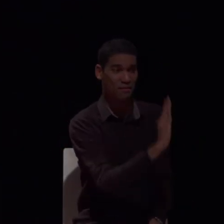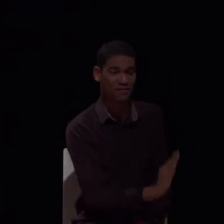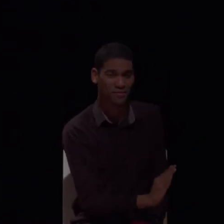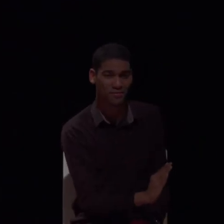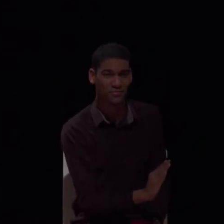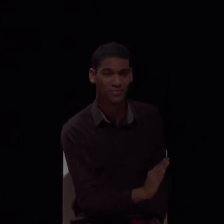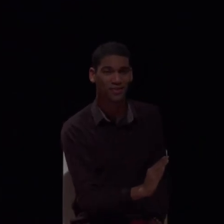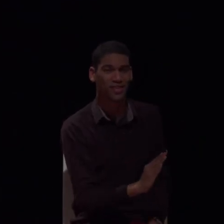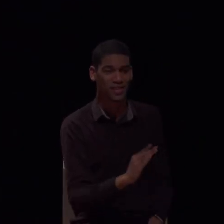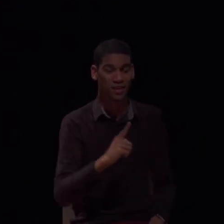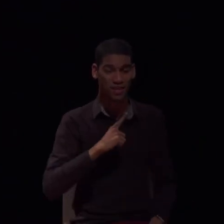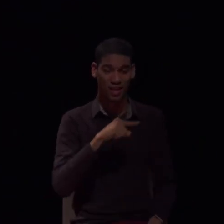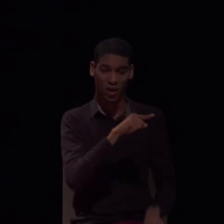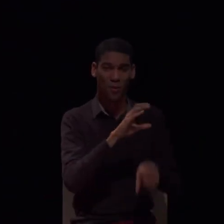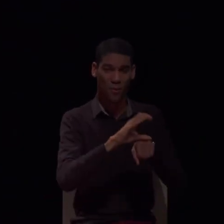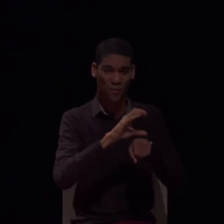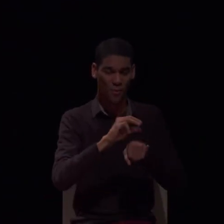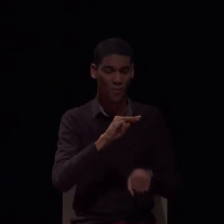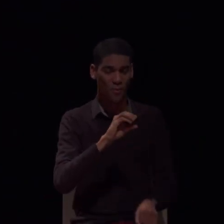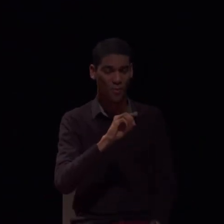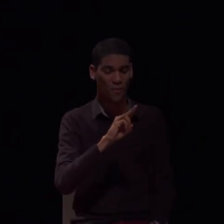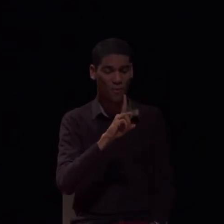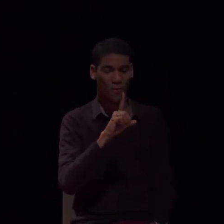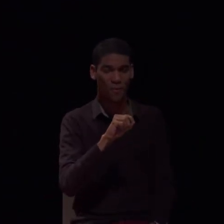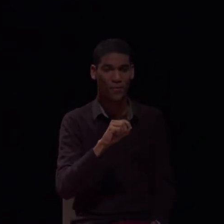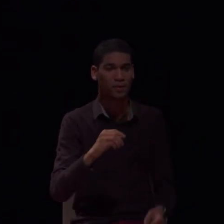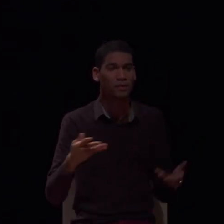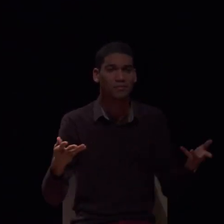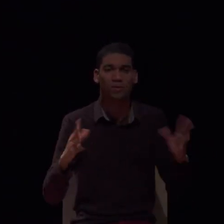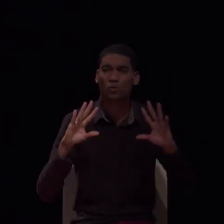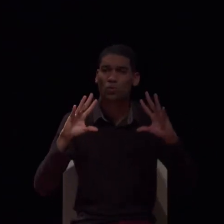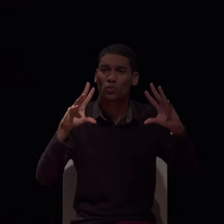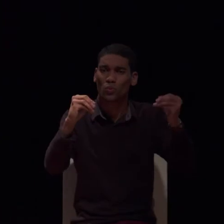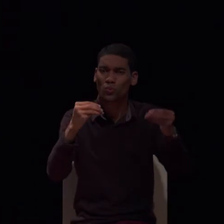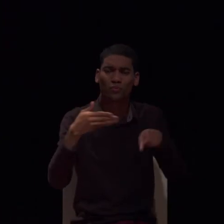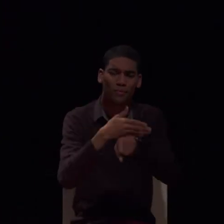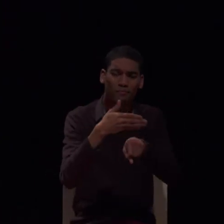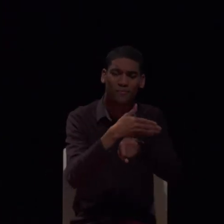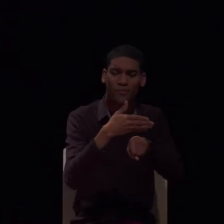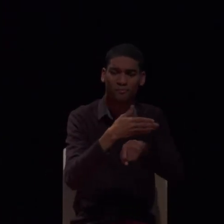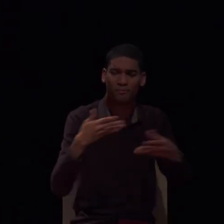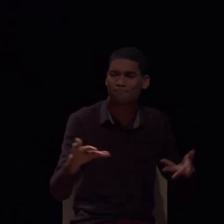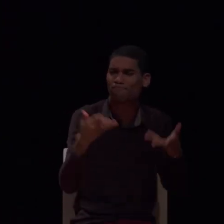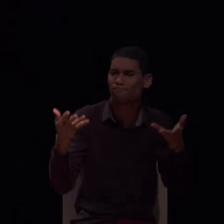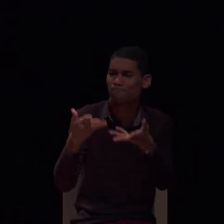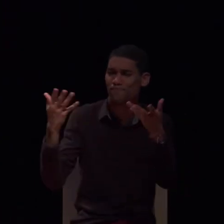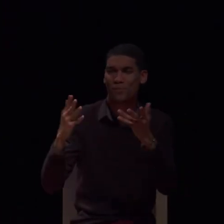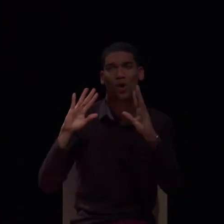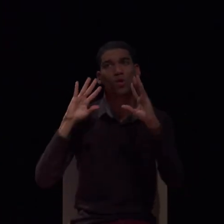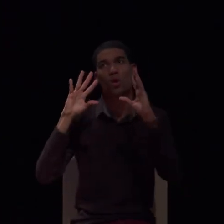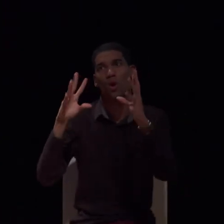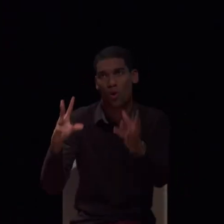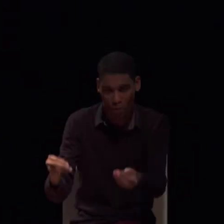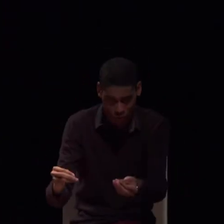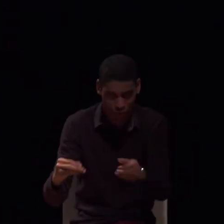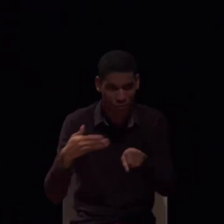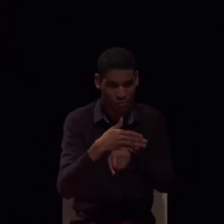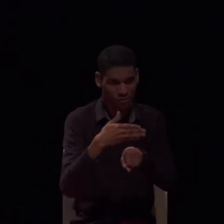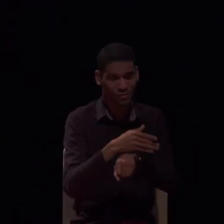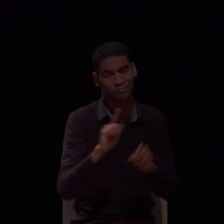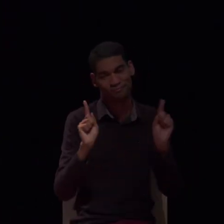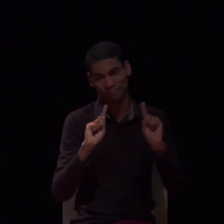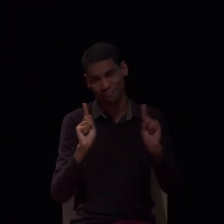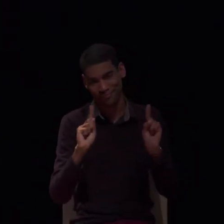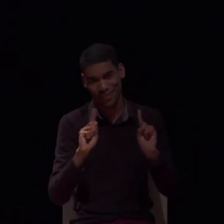trabalhava esse módulo incentivava todo mundo participar se nem sempre as pessoas o fizeram mas essas